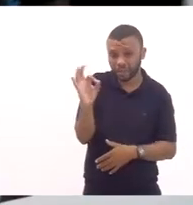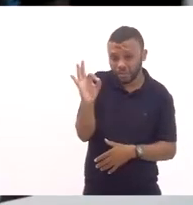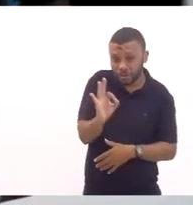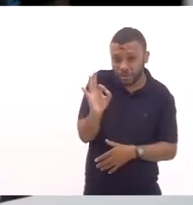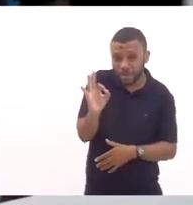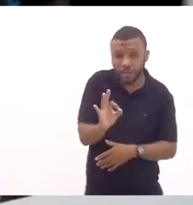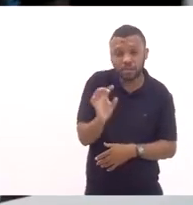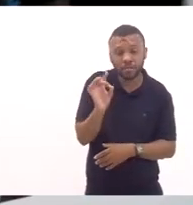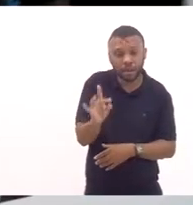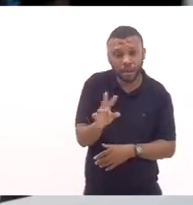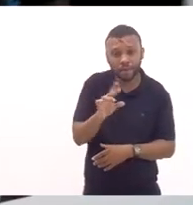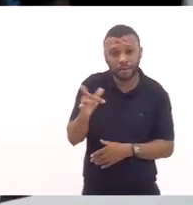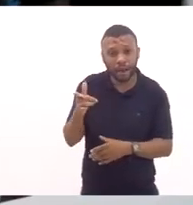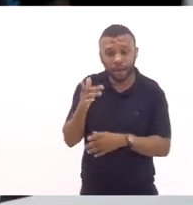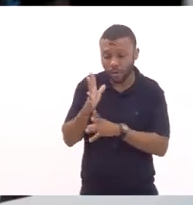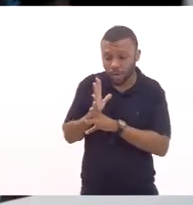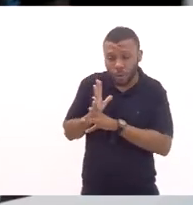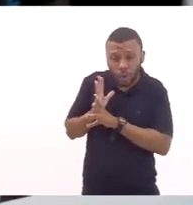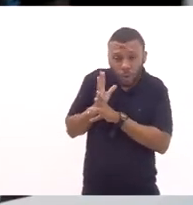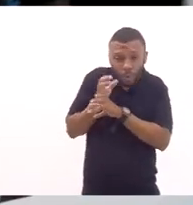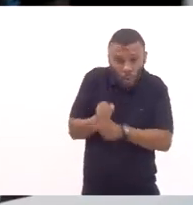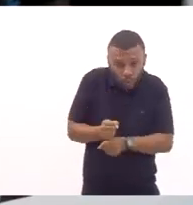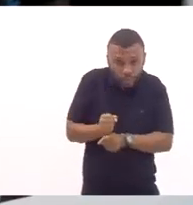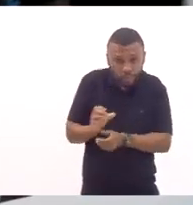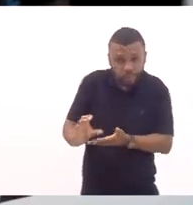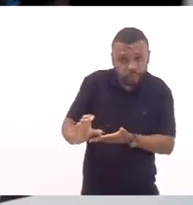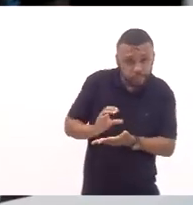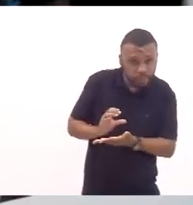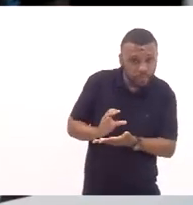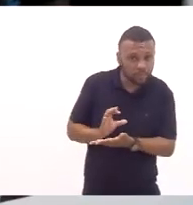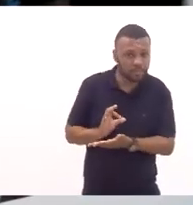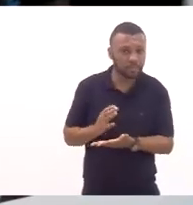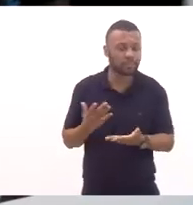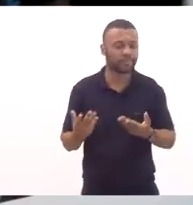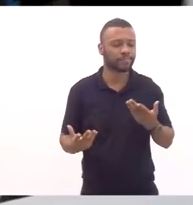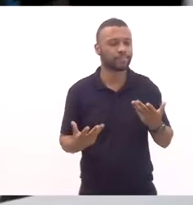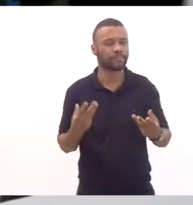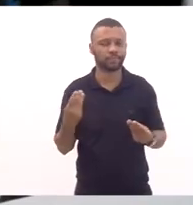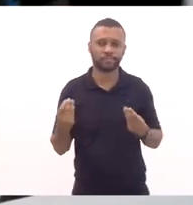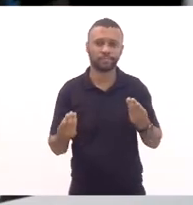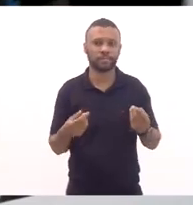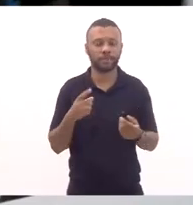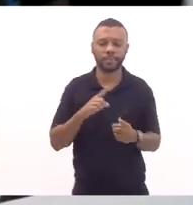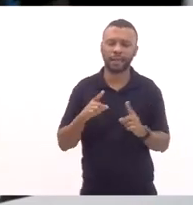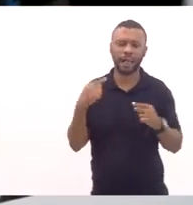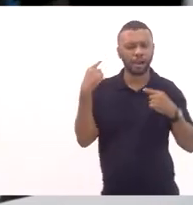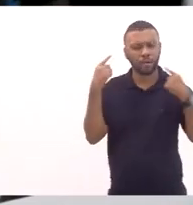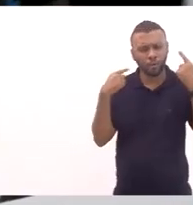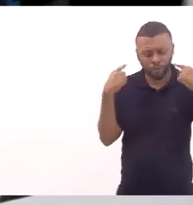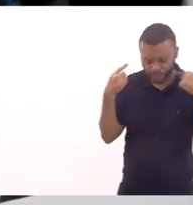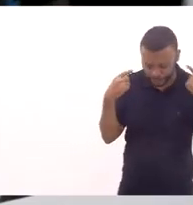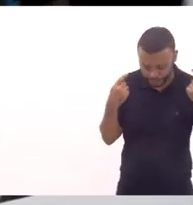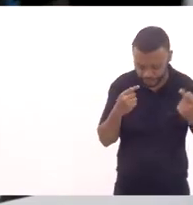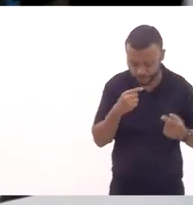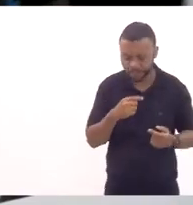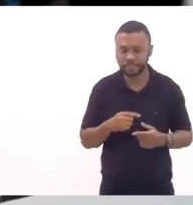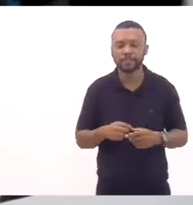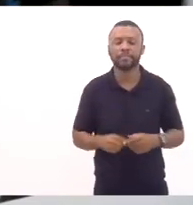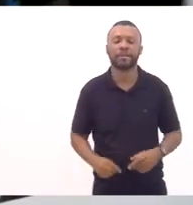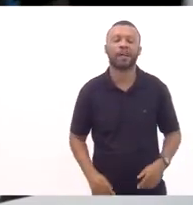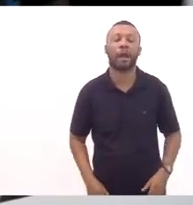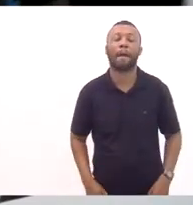vai pagar retroativo? É uma questão, mas é loucura